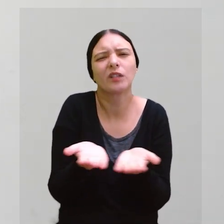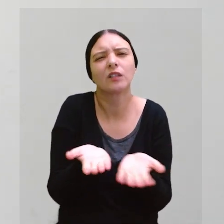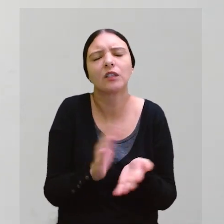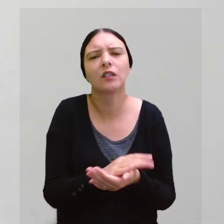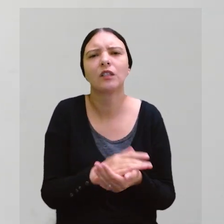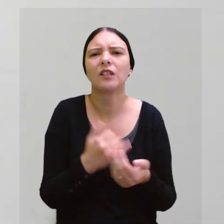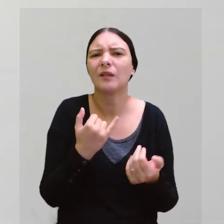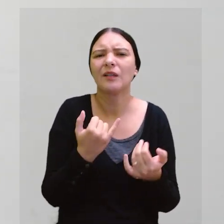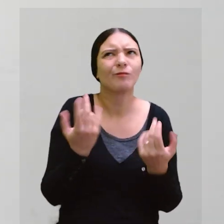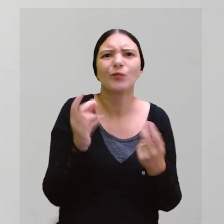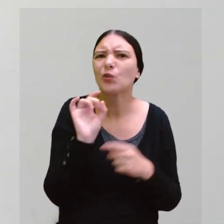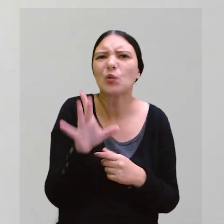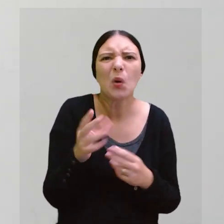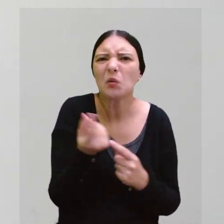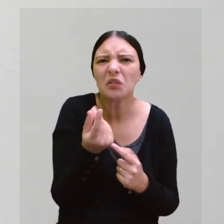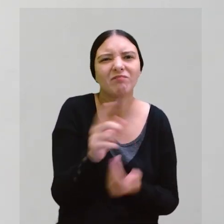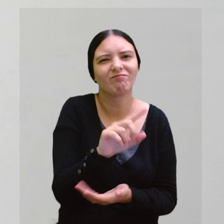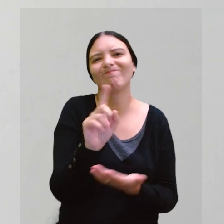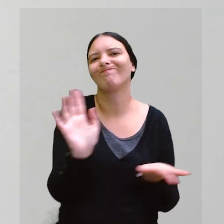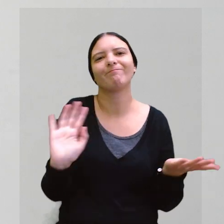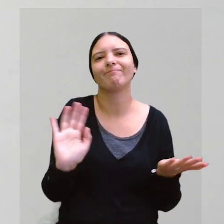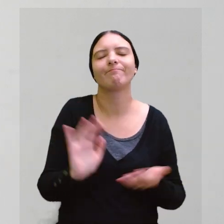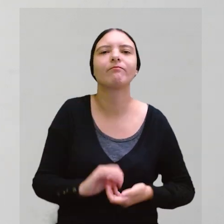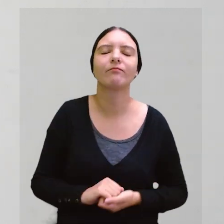alguma coisa que não é só por isso.